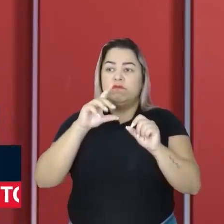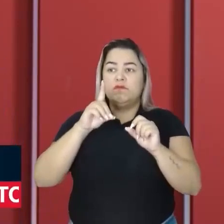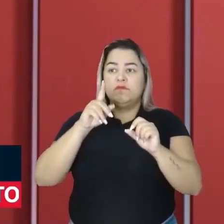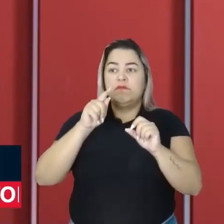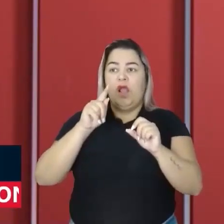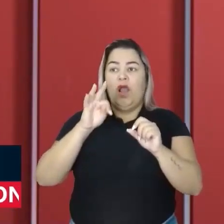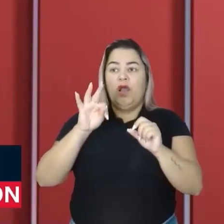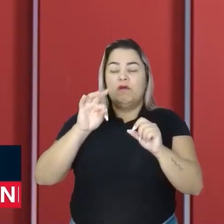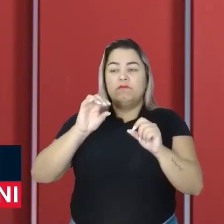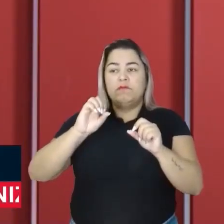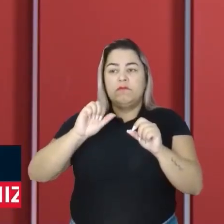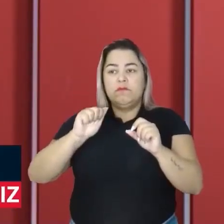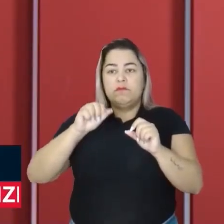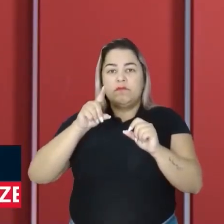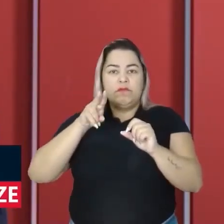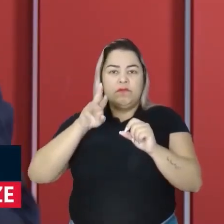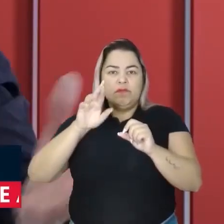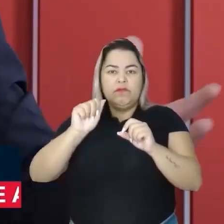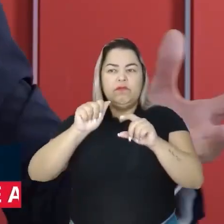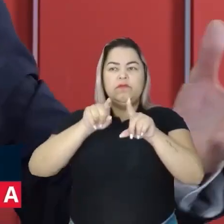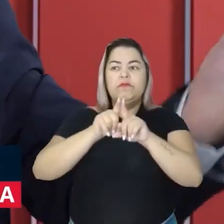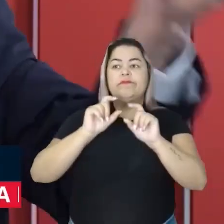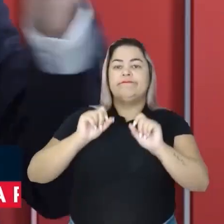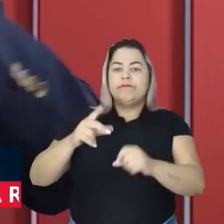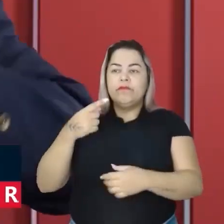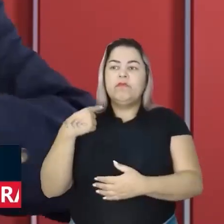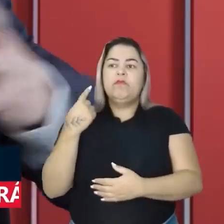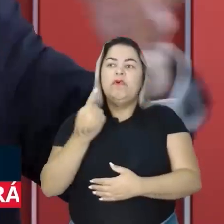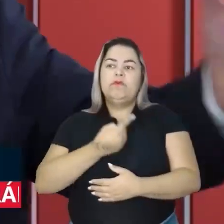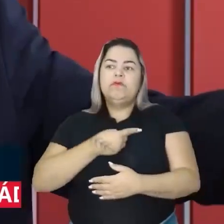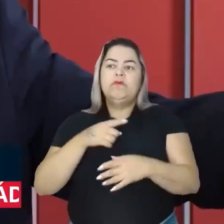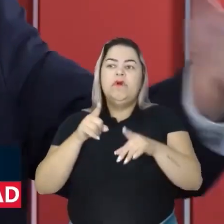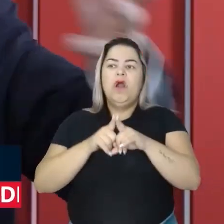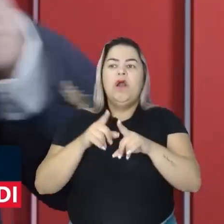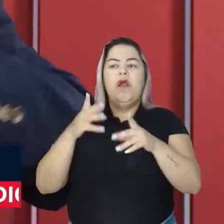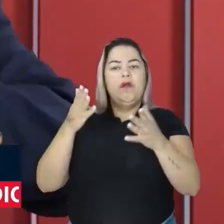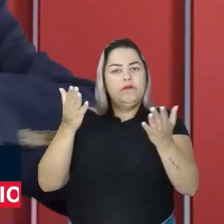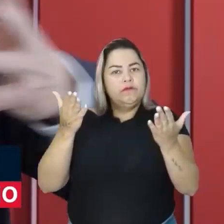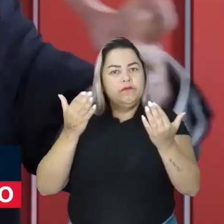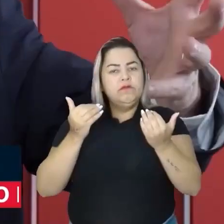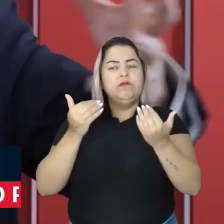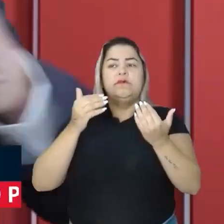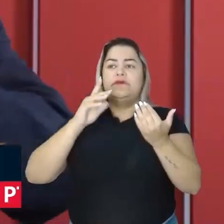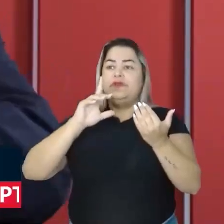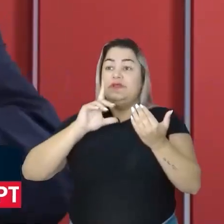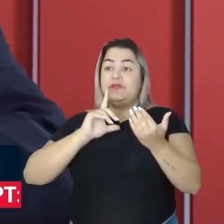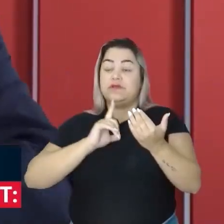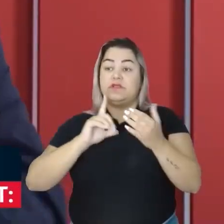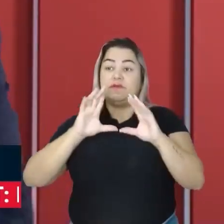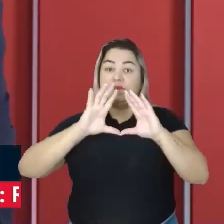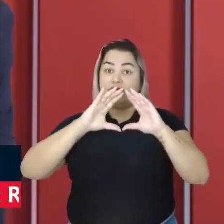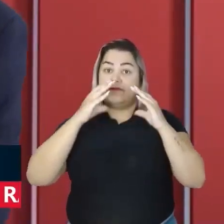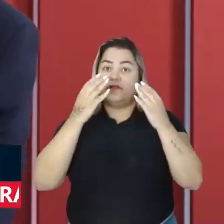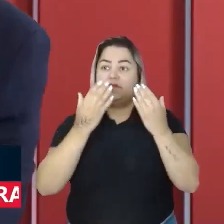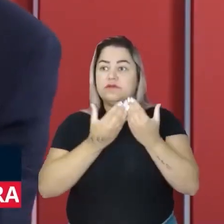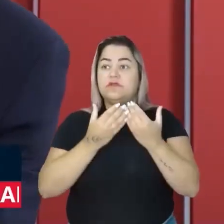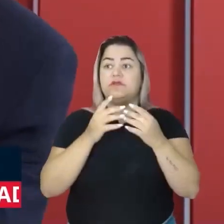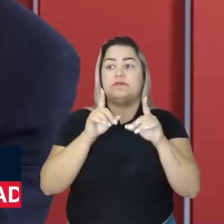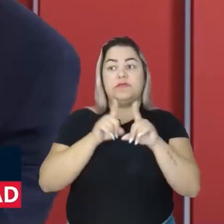quer democracia. Então é sem povo. E nós fizemos o contrário, banho de povo. Então é conselhos, conferências e tal. Então